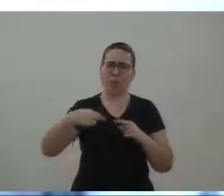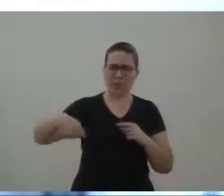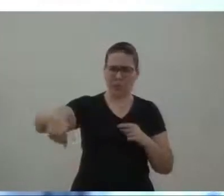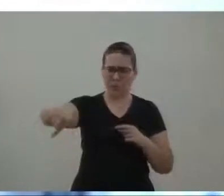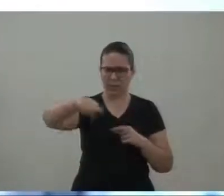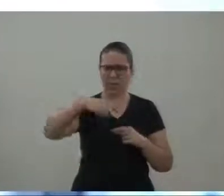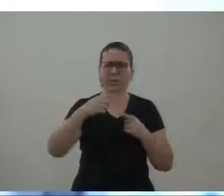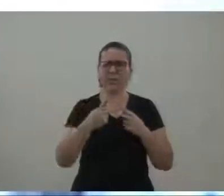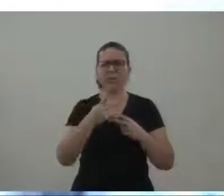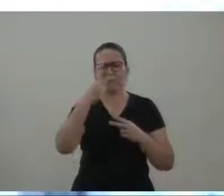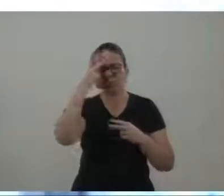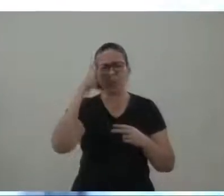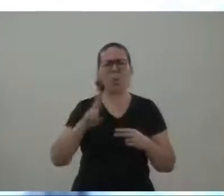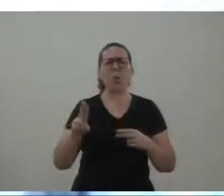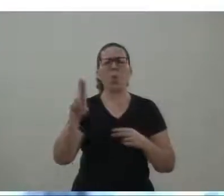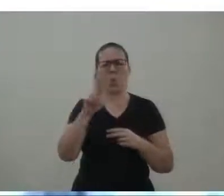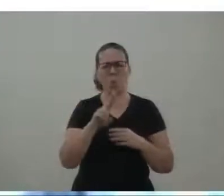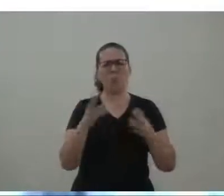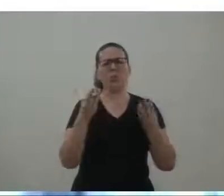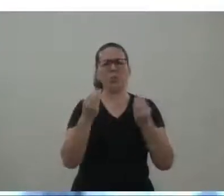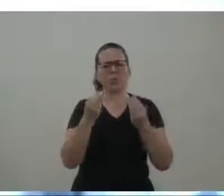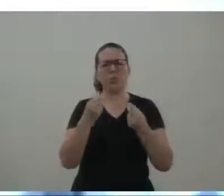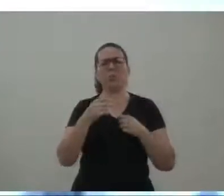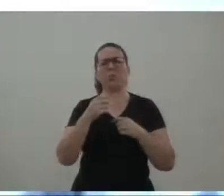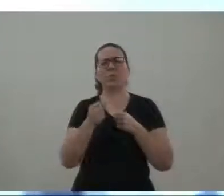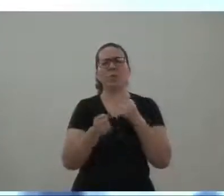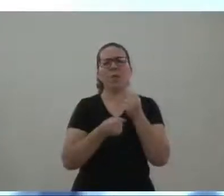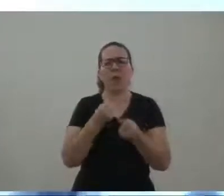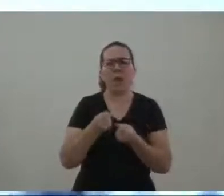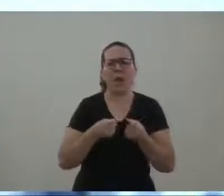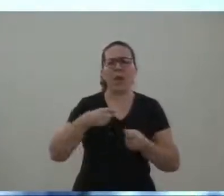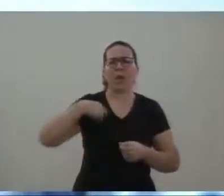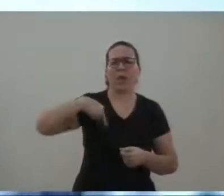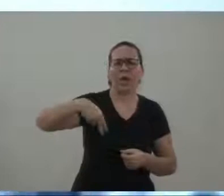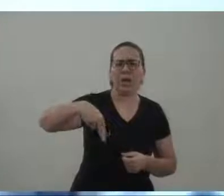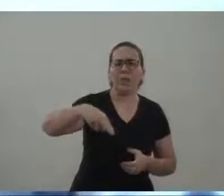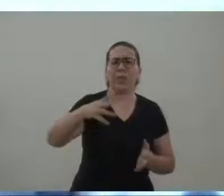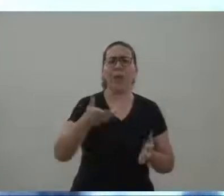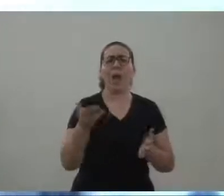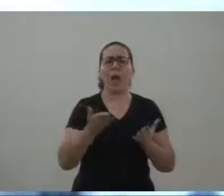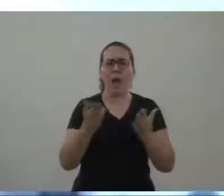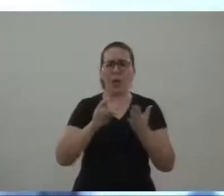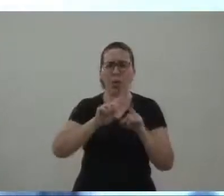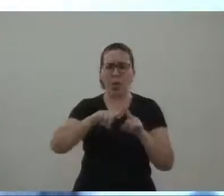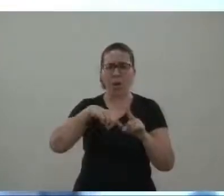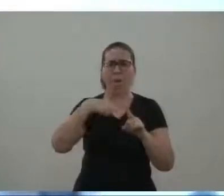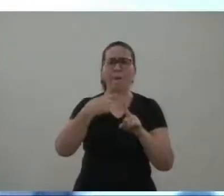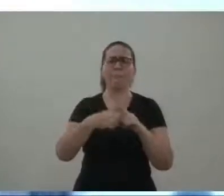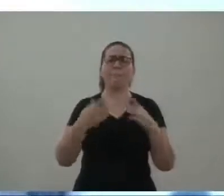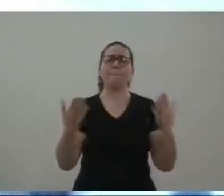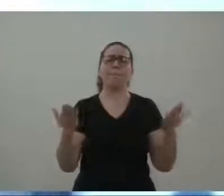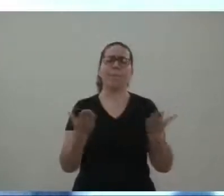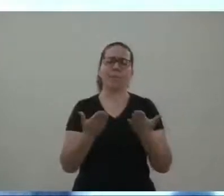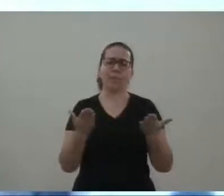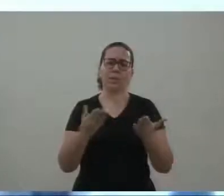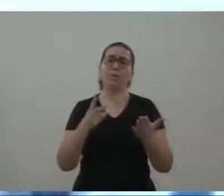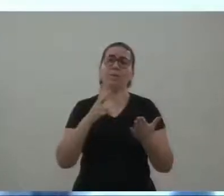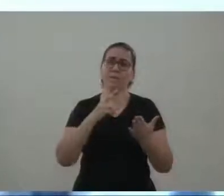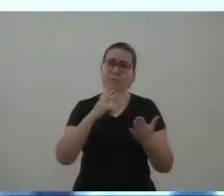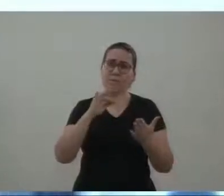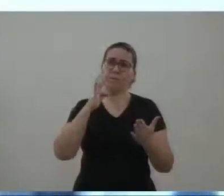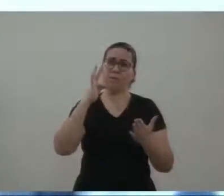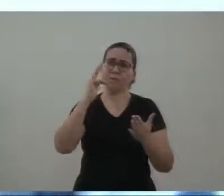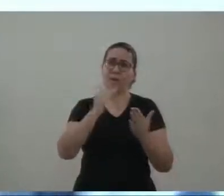sempre foi bastante utilizada ali para a prática de caminhadas e ciclismo, ela está sendo ainda mais nesse momento, a tendência é que seja ainda